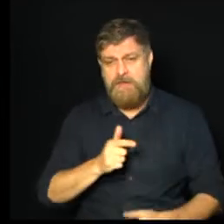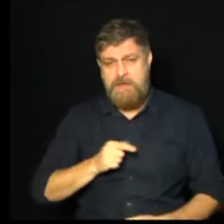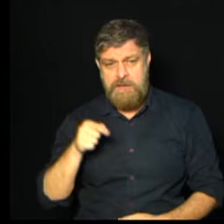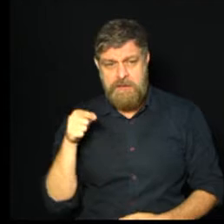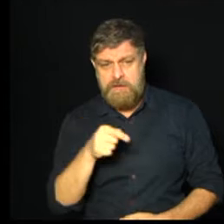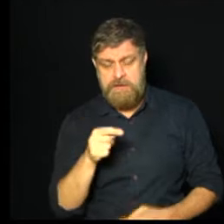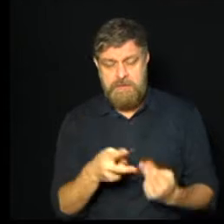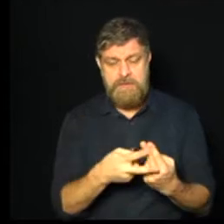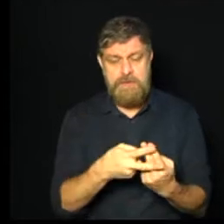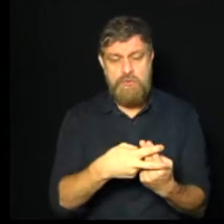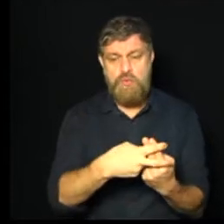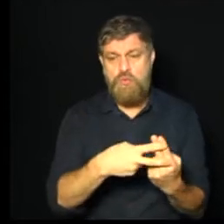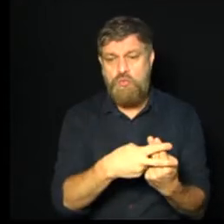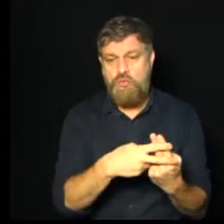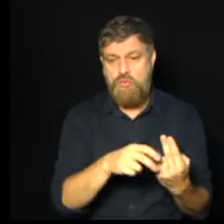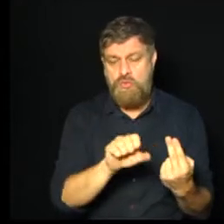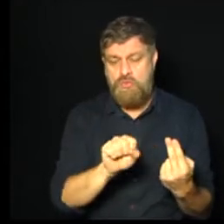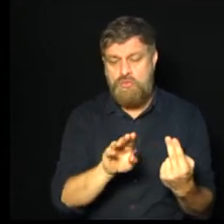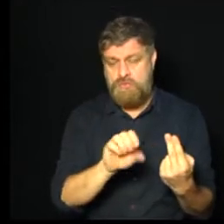SUS.